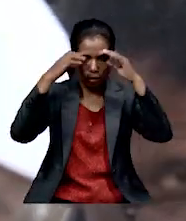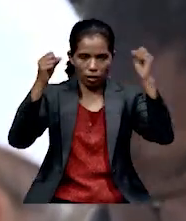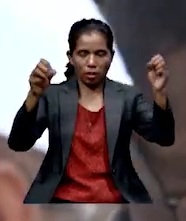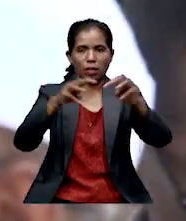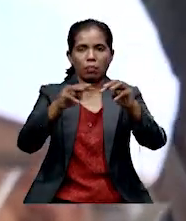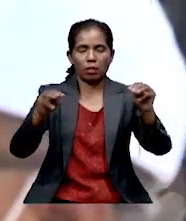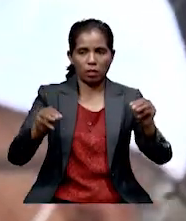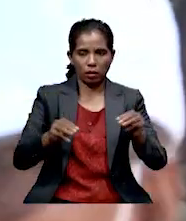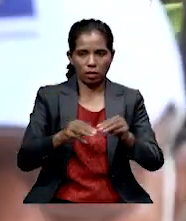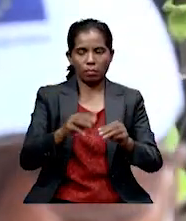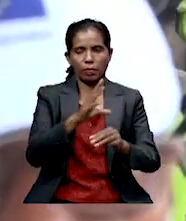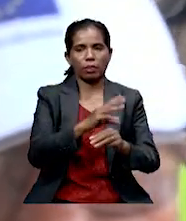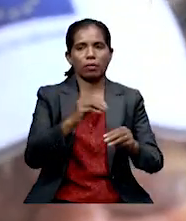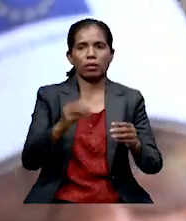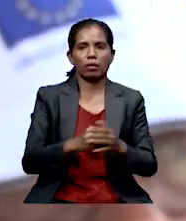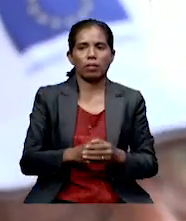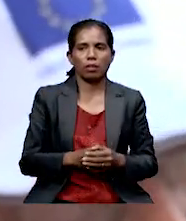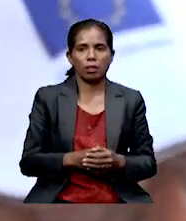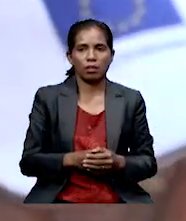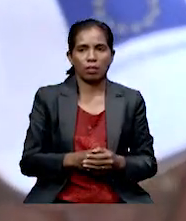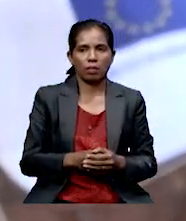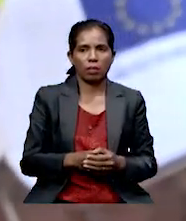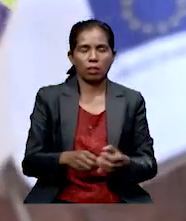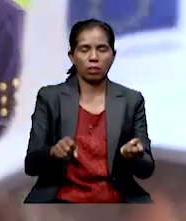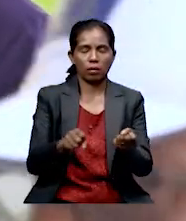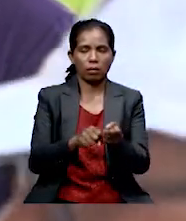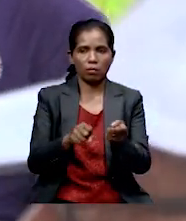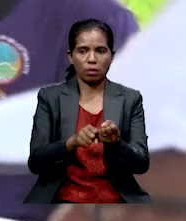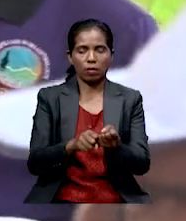município, contribui à mobilização,